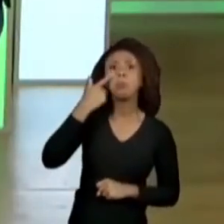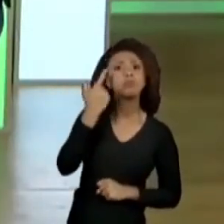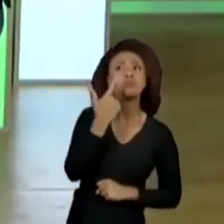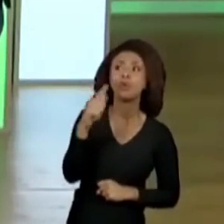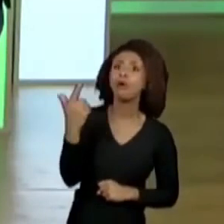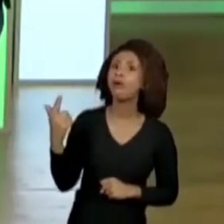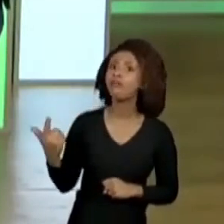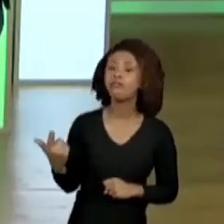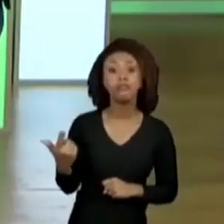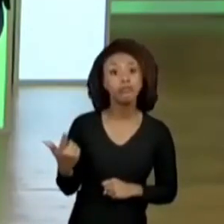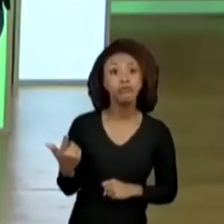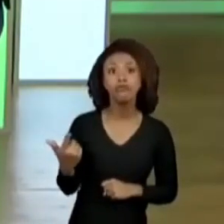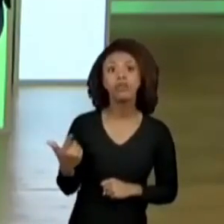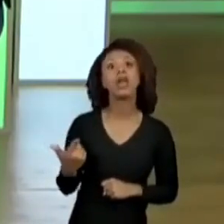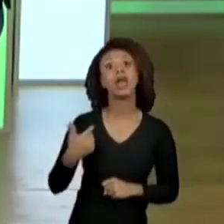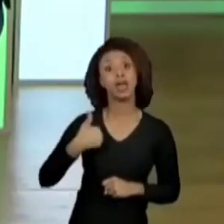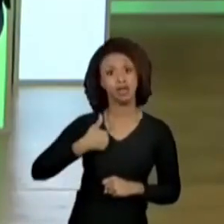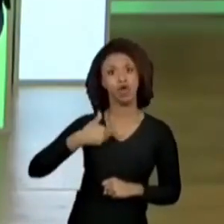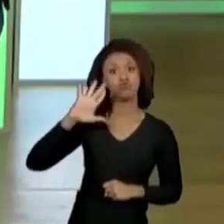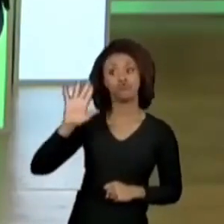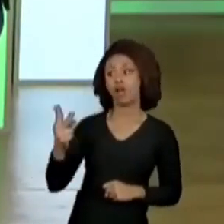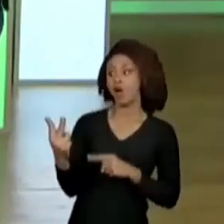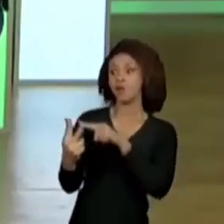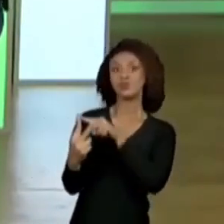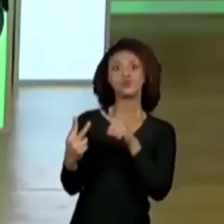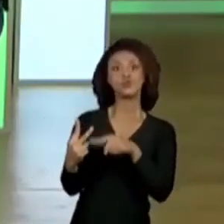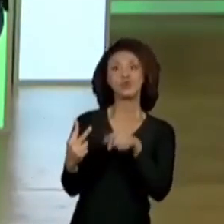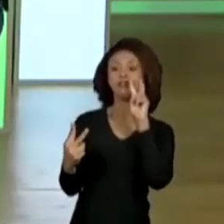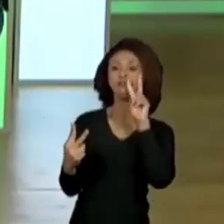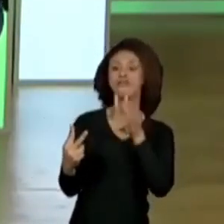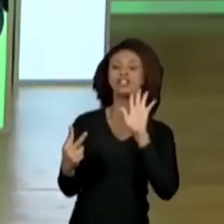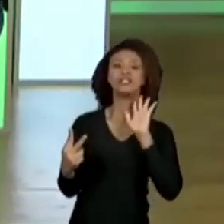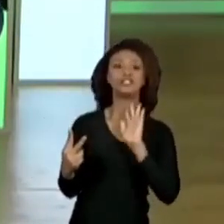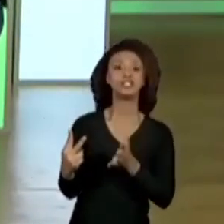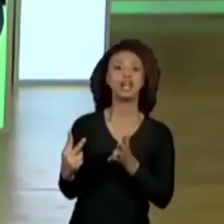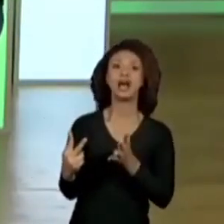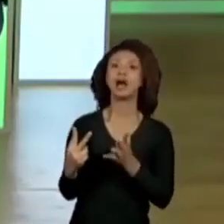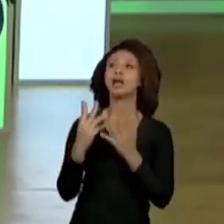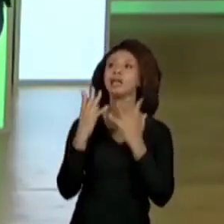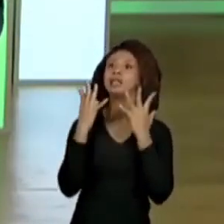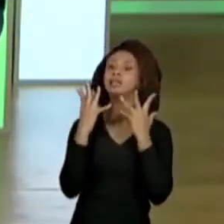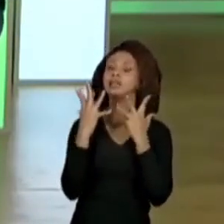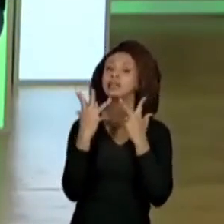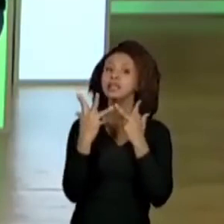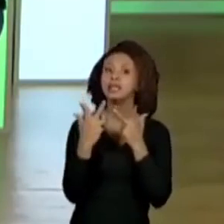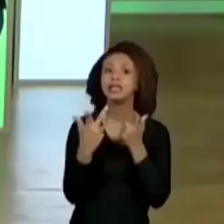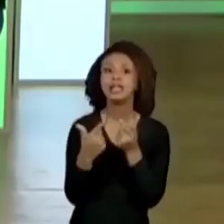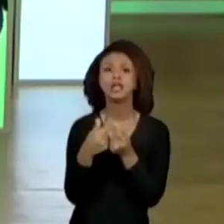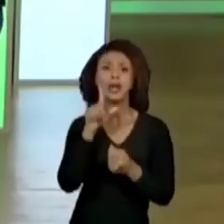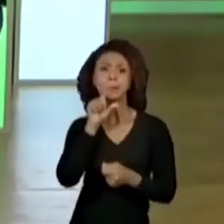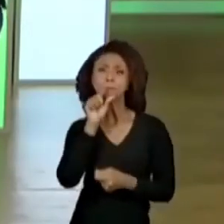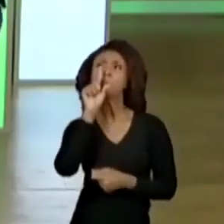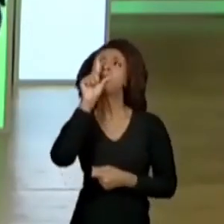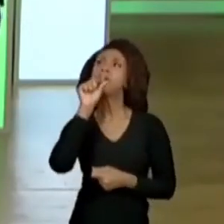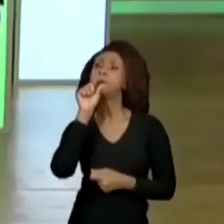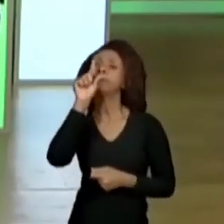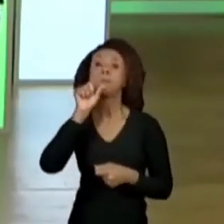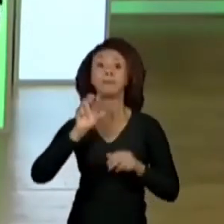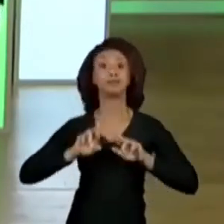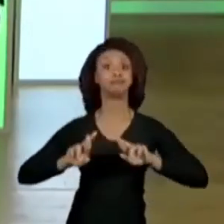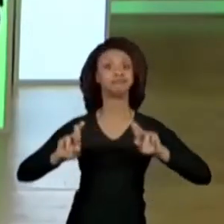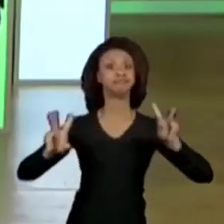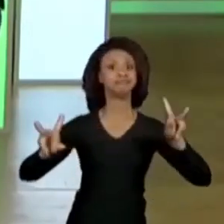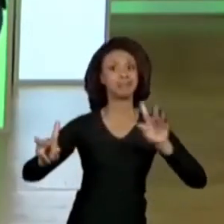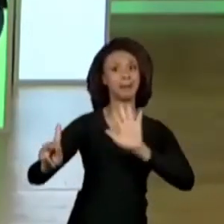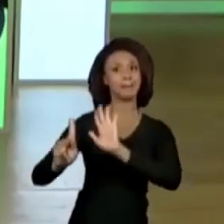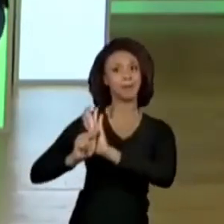visto. Eu já tive o prazer de ver os dois. E são dois pássaros com De verdade. cantos bem Nossa! próprios da